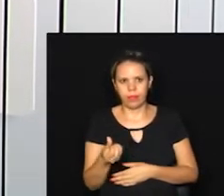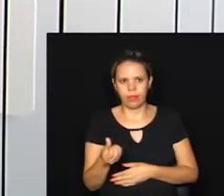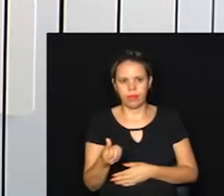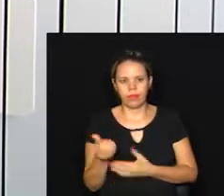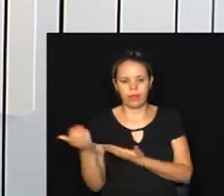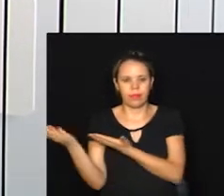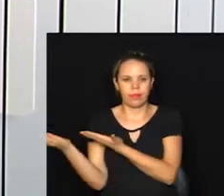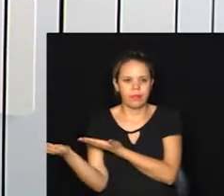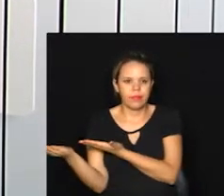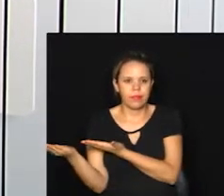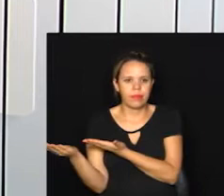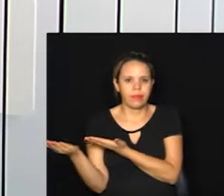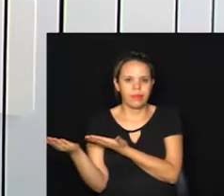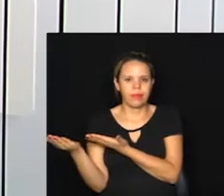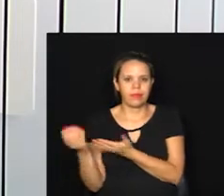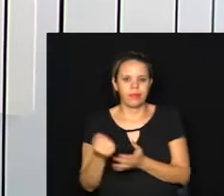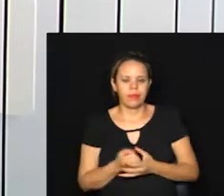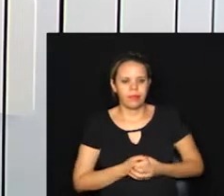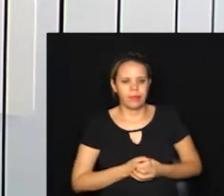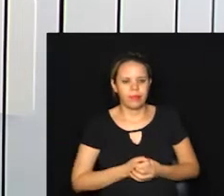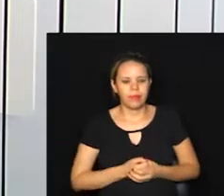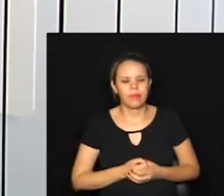97829-3776,